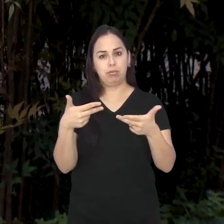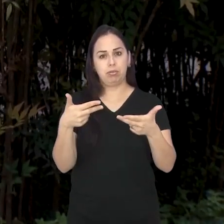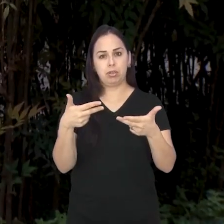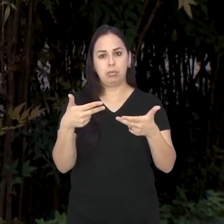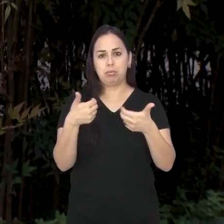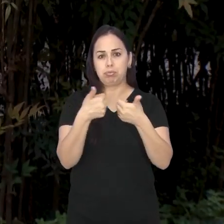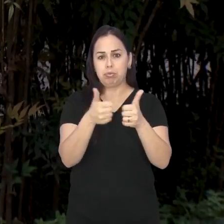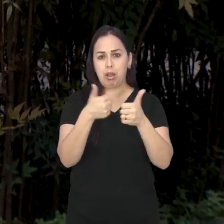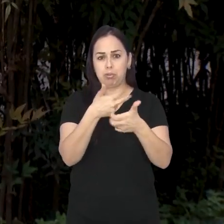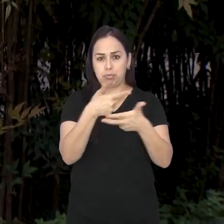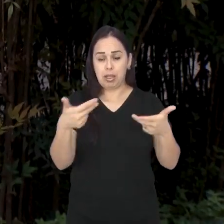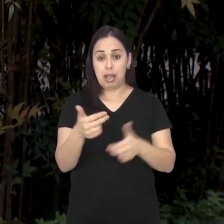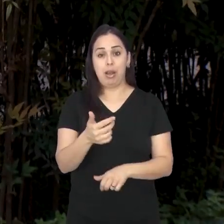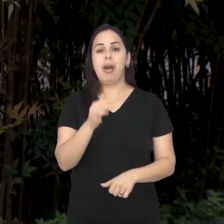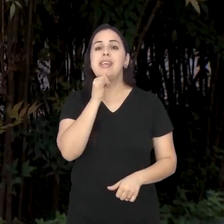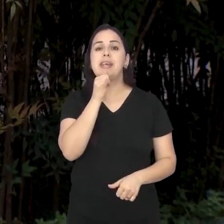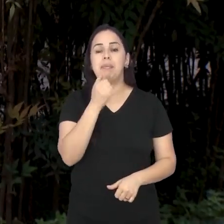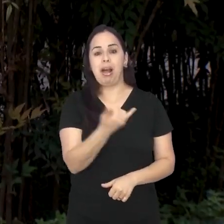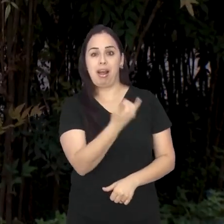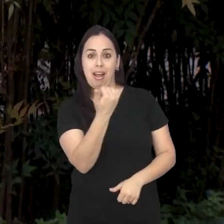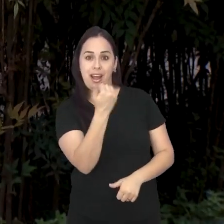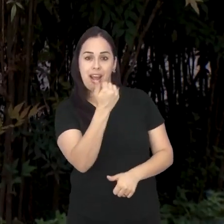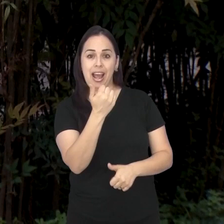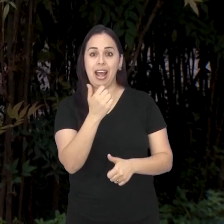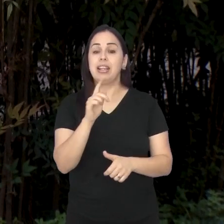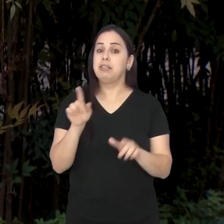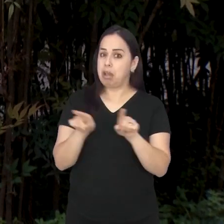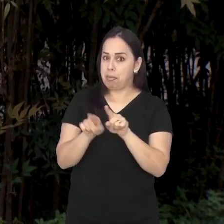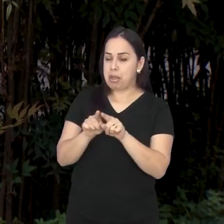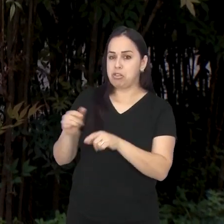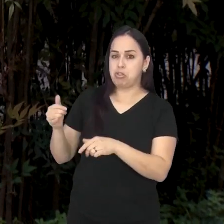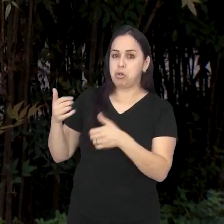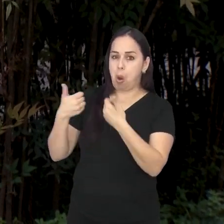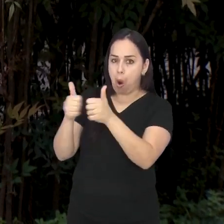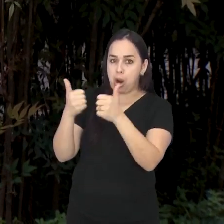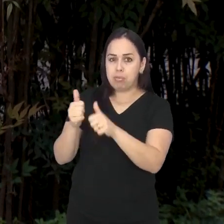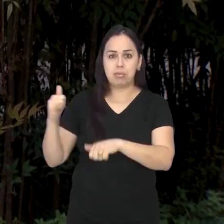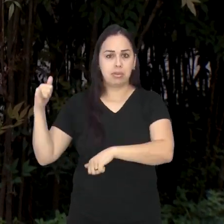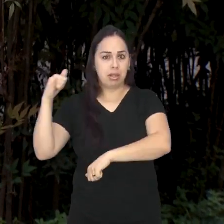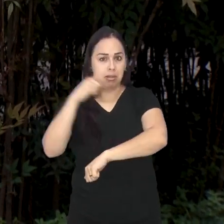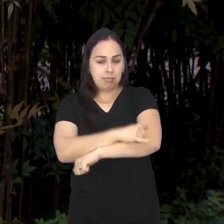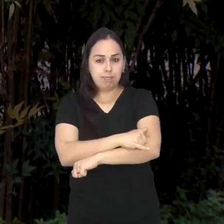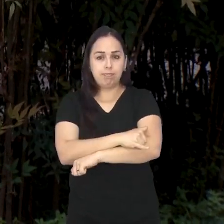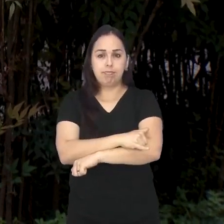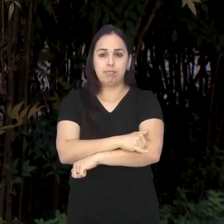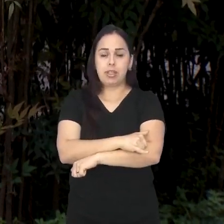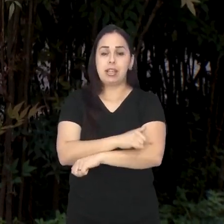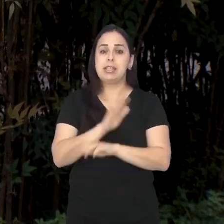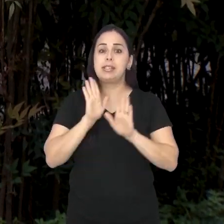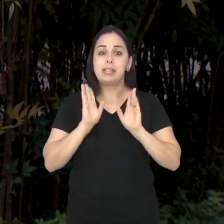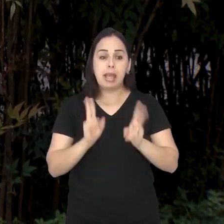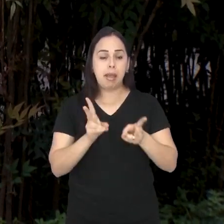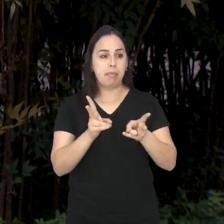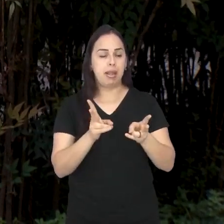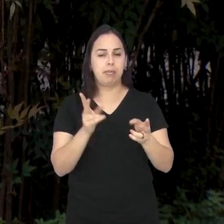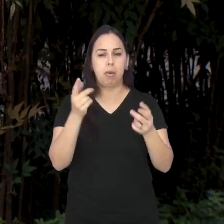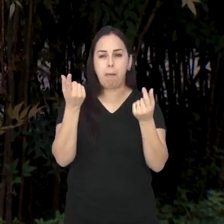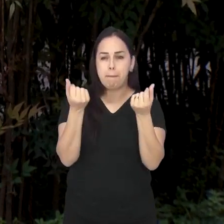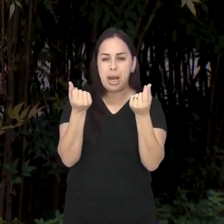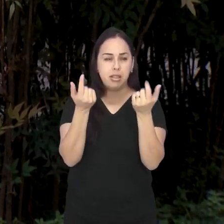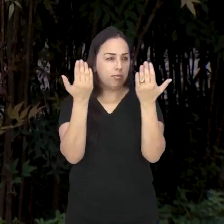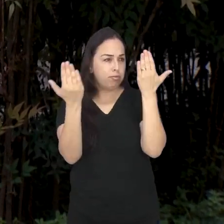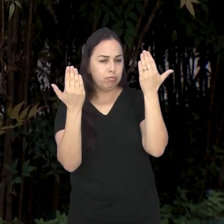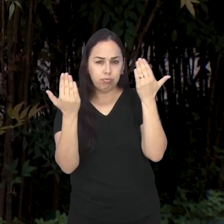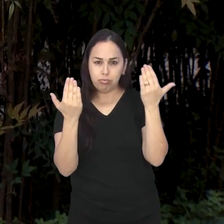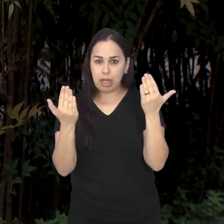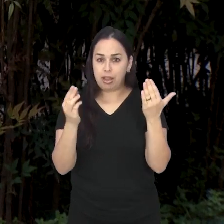transportes hoje, né? Desde você pegar caronas até você realmente ir de ônibus ou de avião. Sempre realmente comparar os preços.